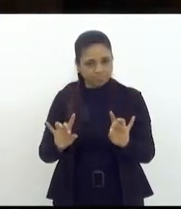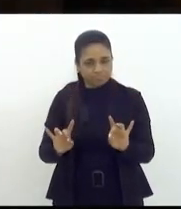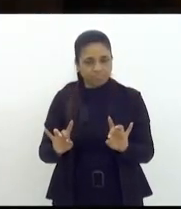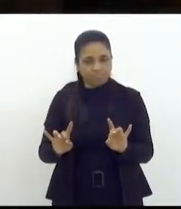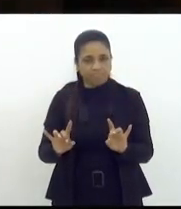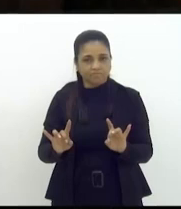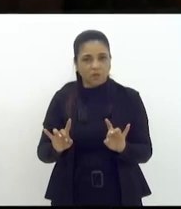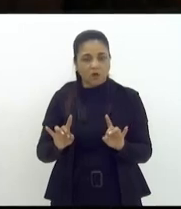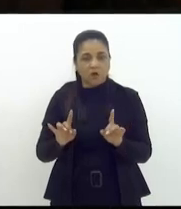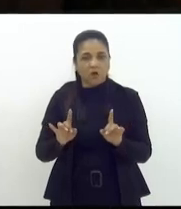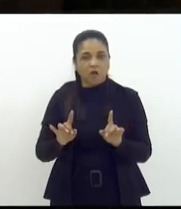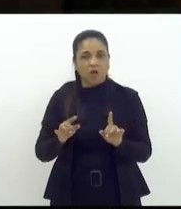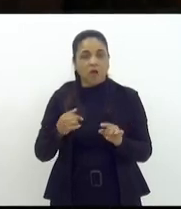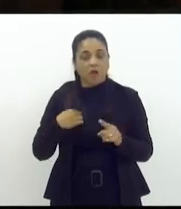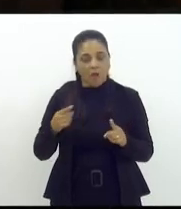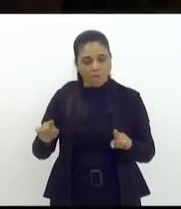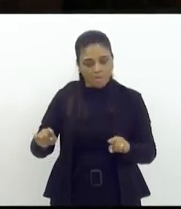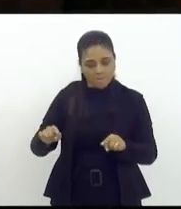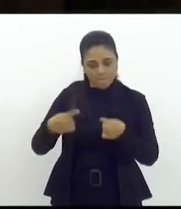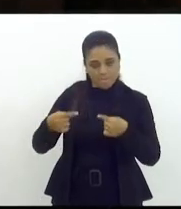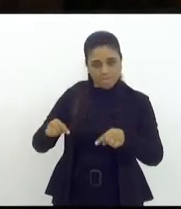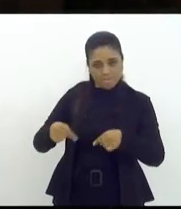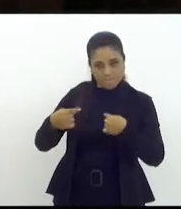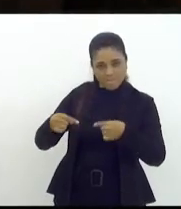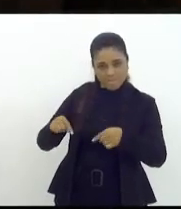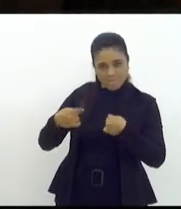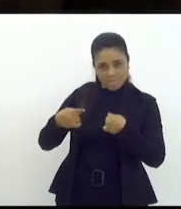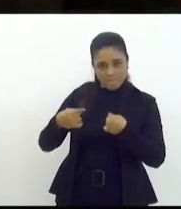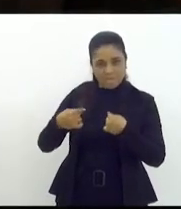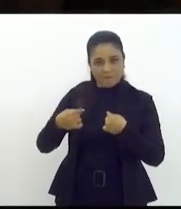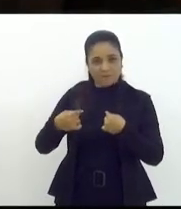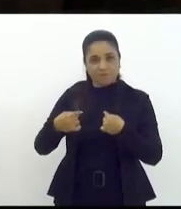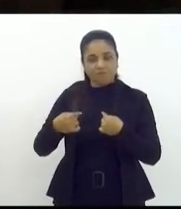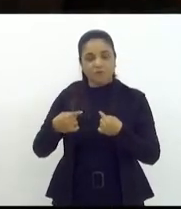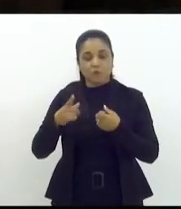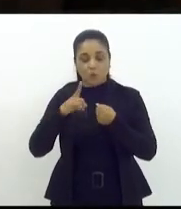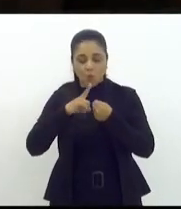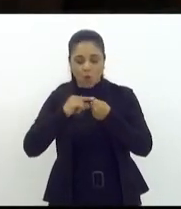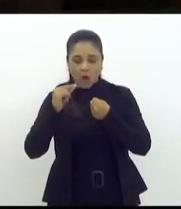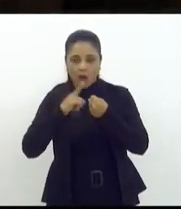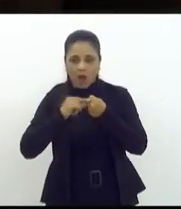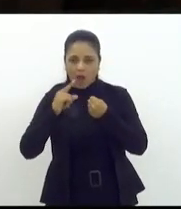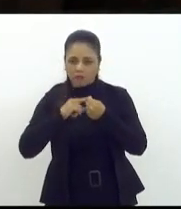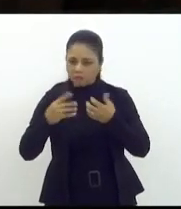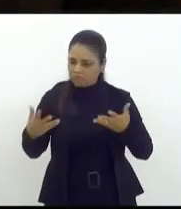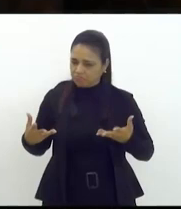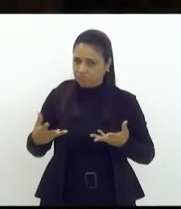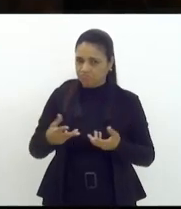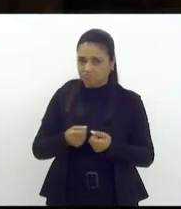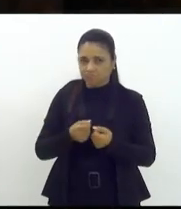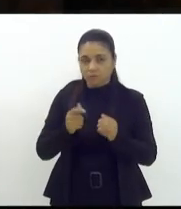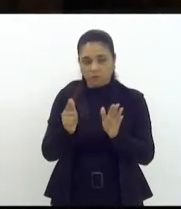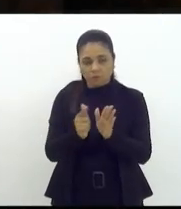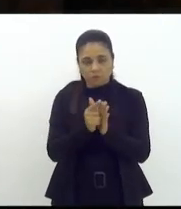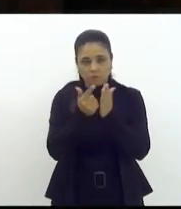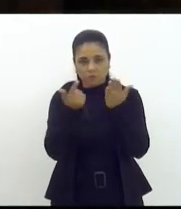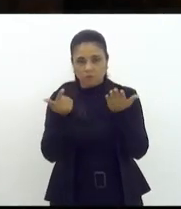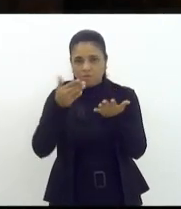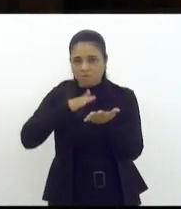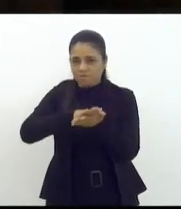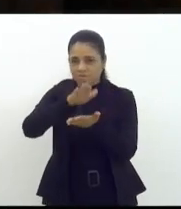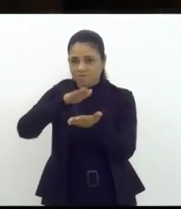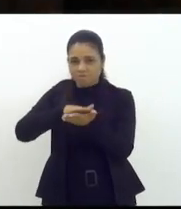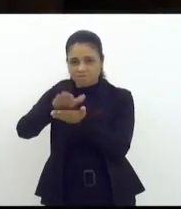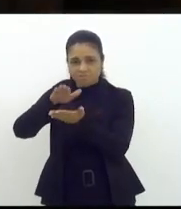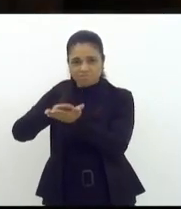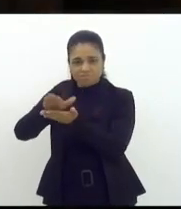provocado que foi por um excelente o excelente artigo publicado no jornal de grande circulação